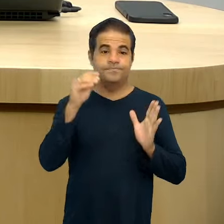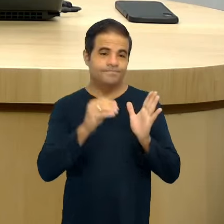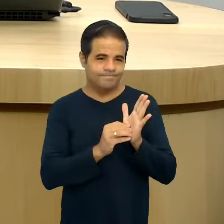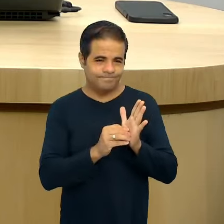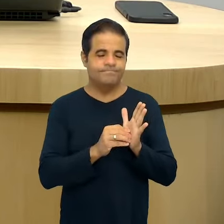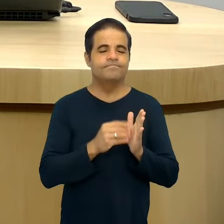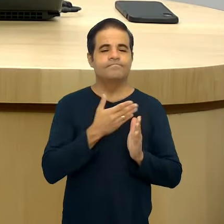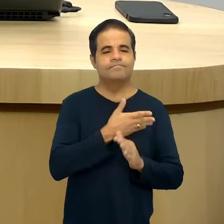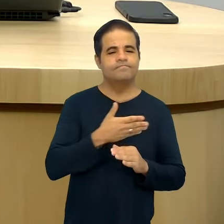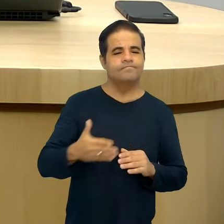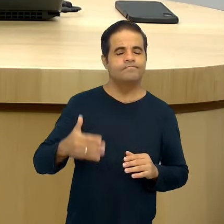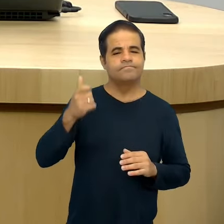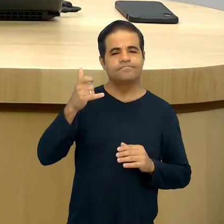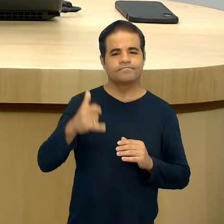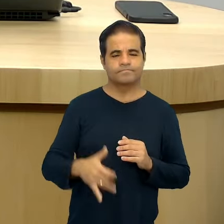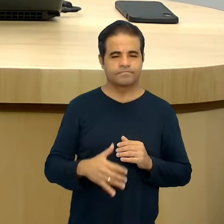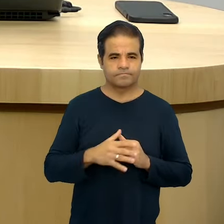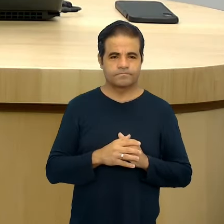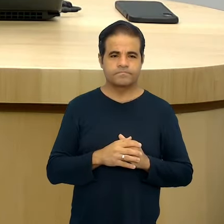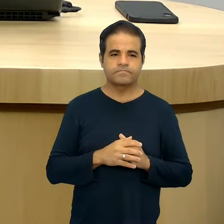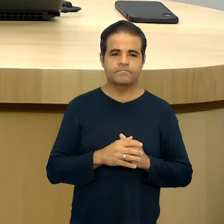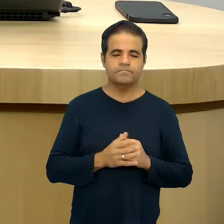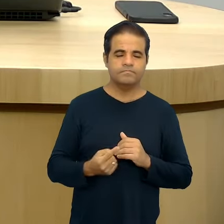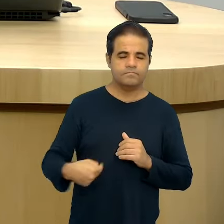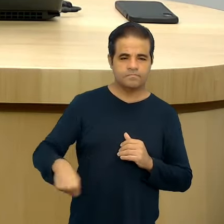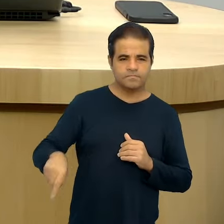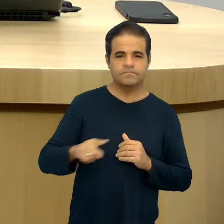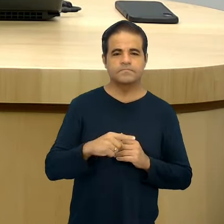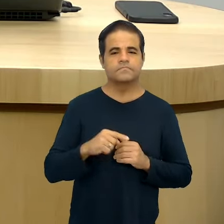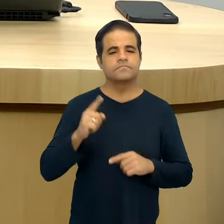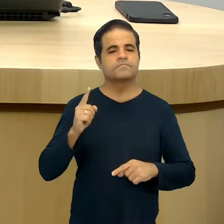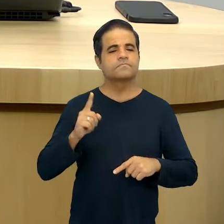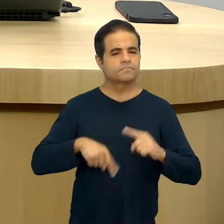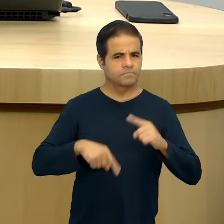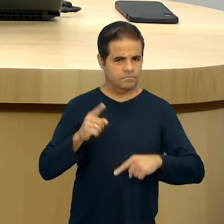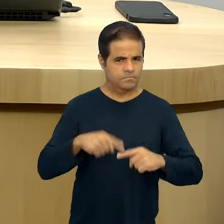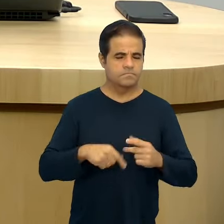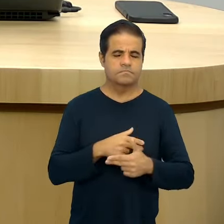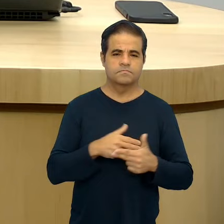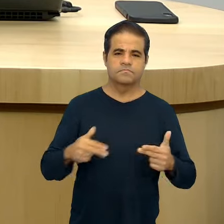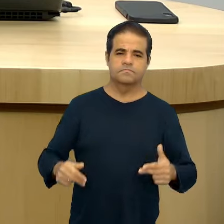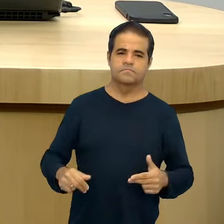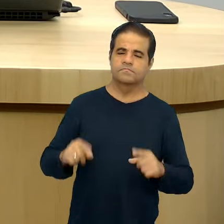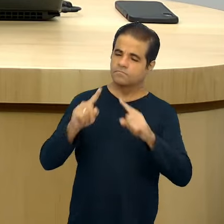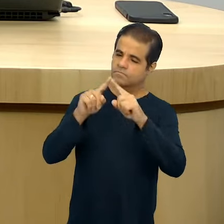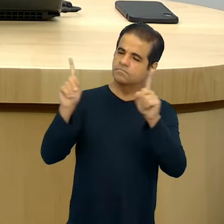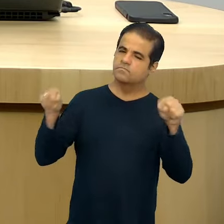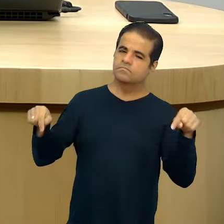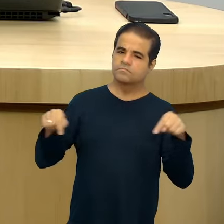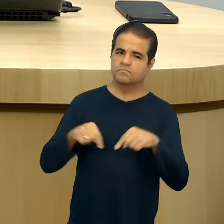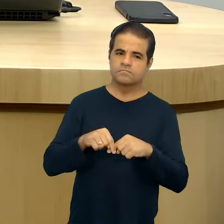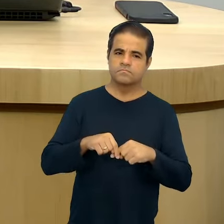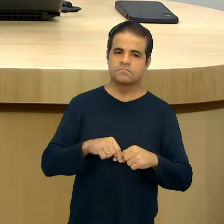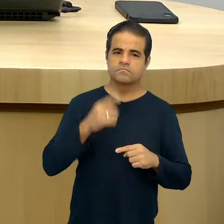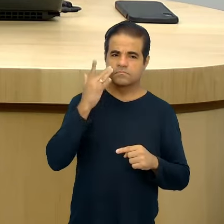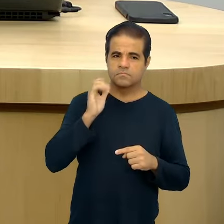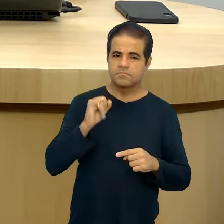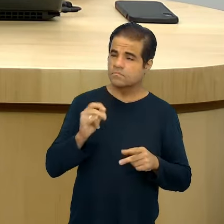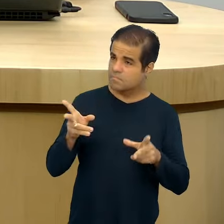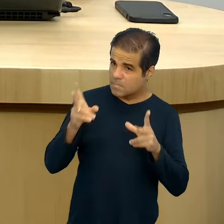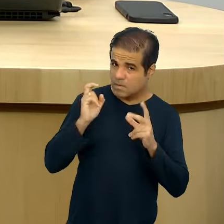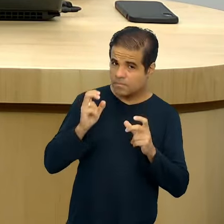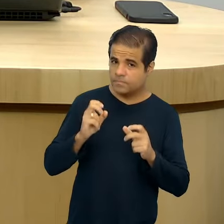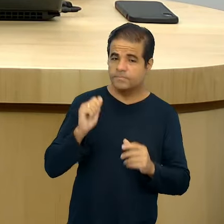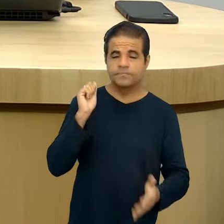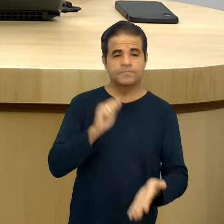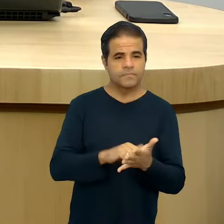gente? Mas, enfim, no nosso material, no mapa, a gente tem aquele quadro integrador. Não sei se vocês repararam, mas aí numa